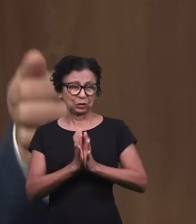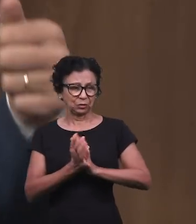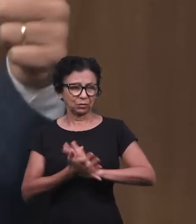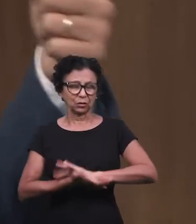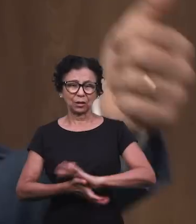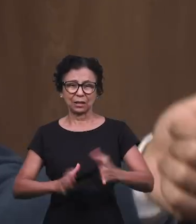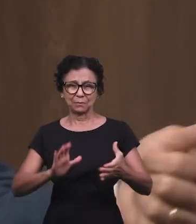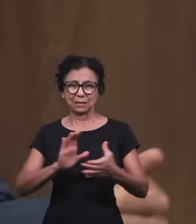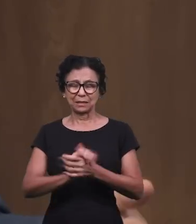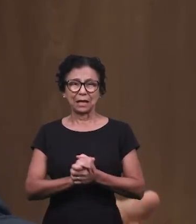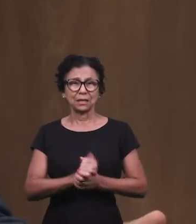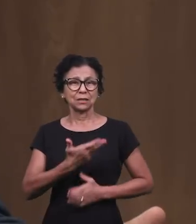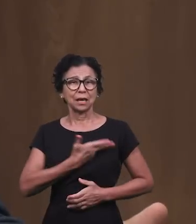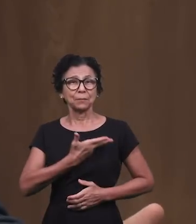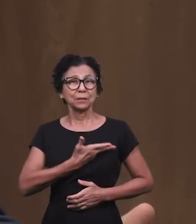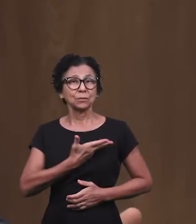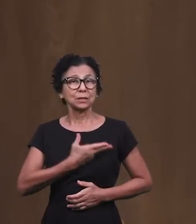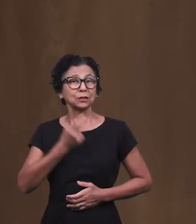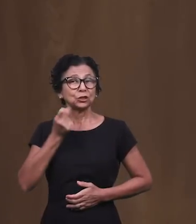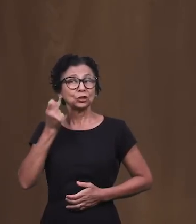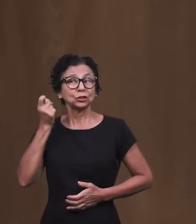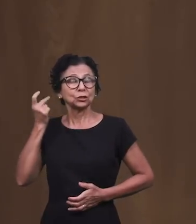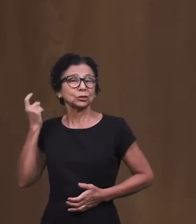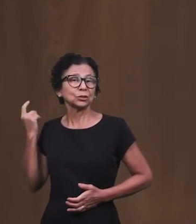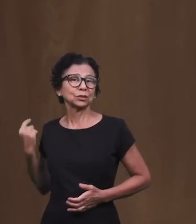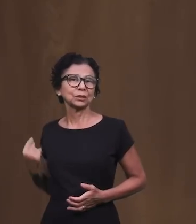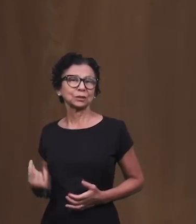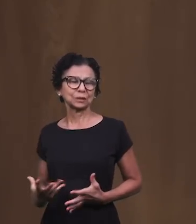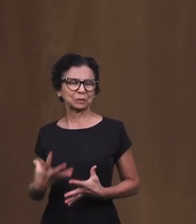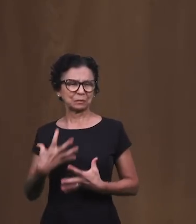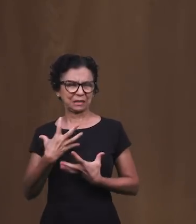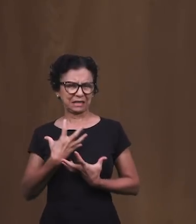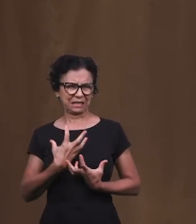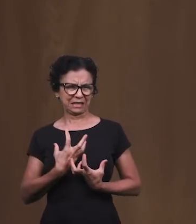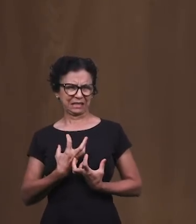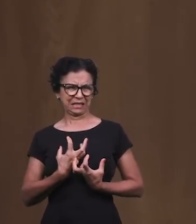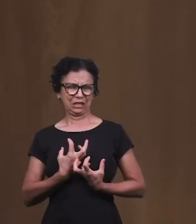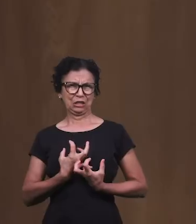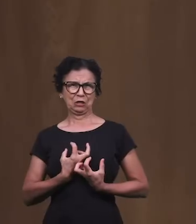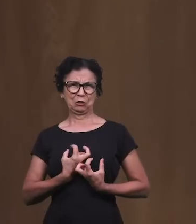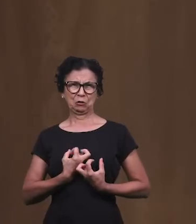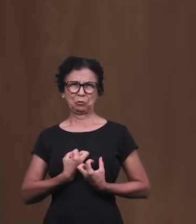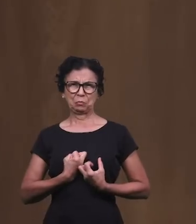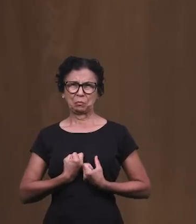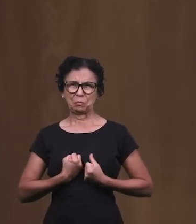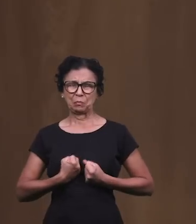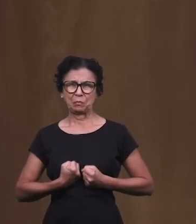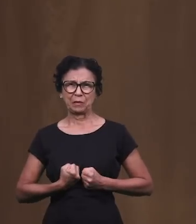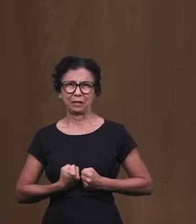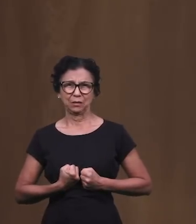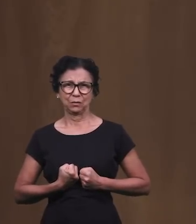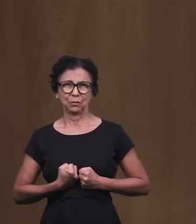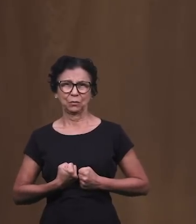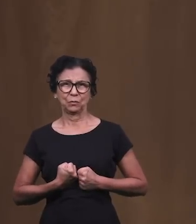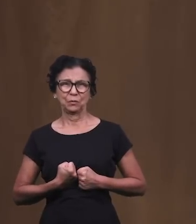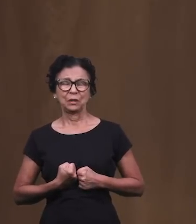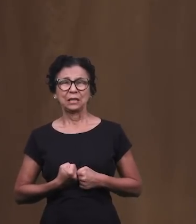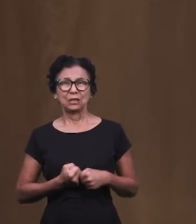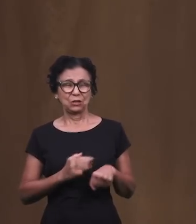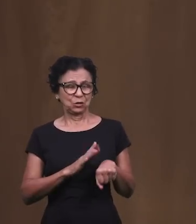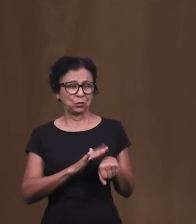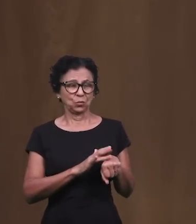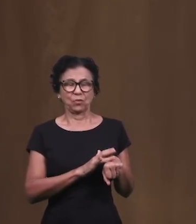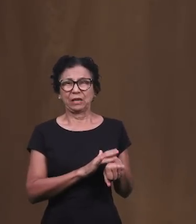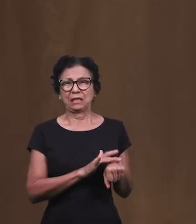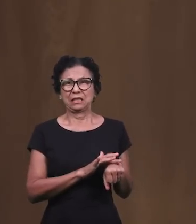casamentos, amizades antigas. Por quê? É um sentimento corrosivo para o coração. Muito. É um